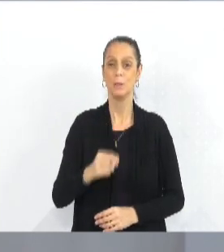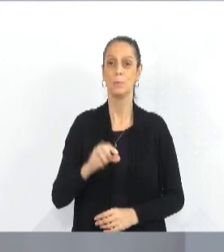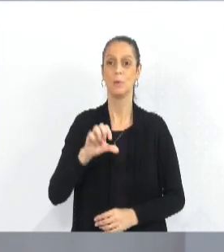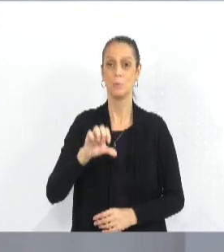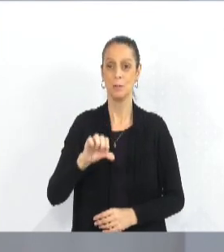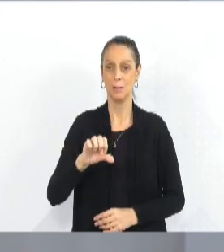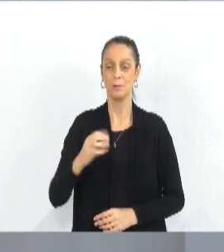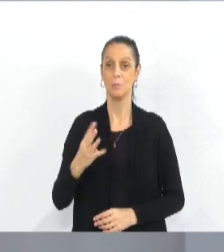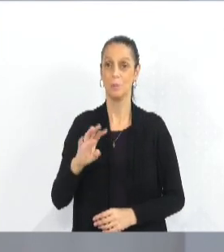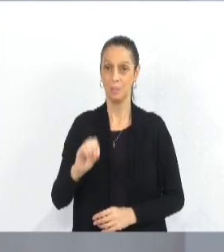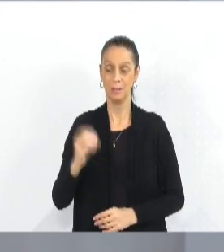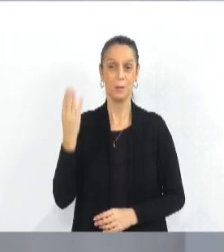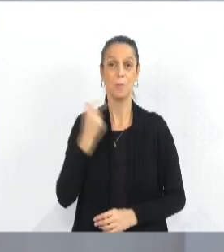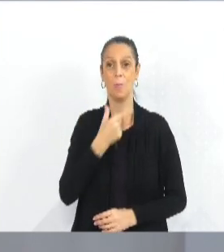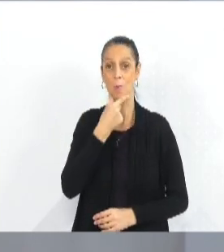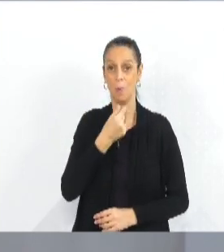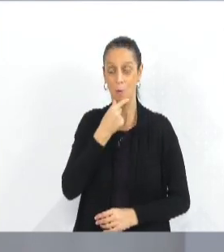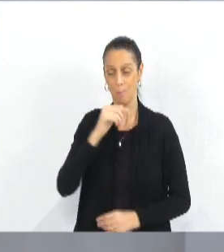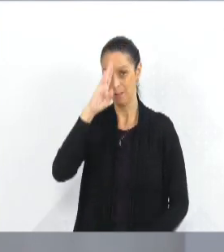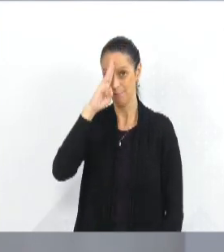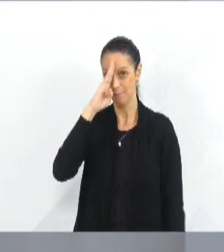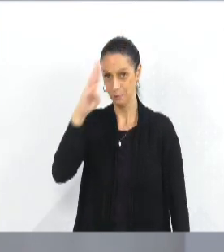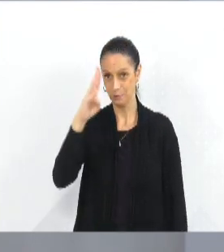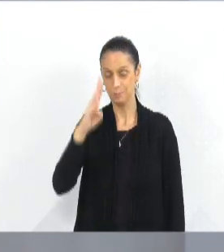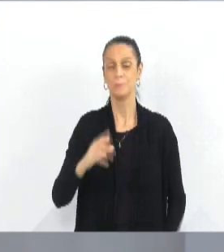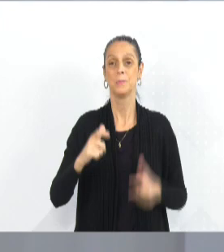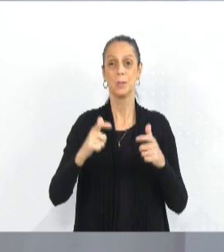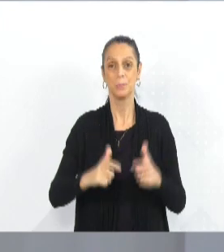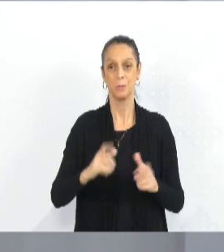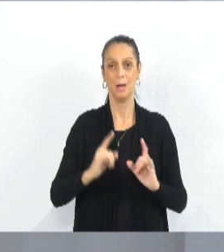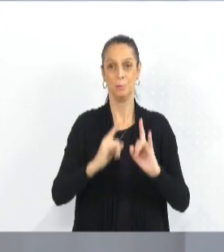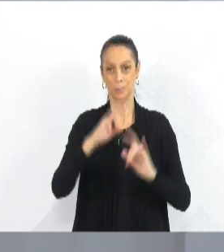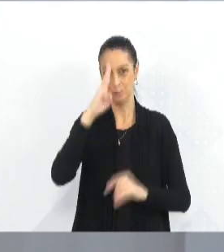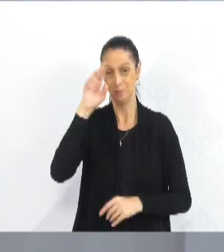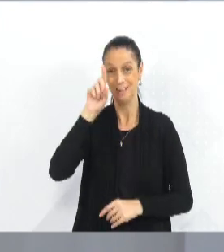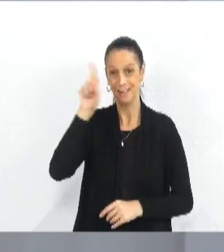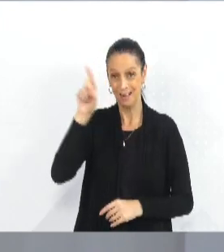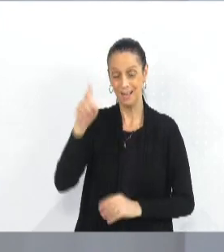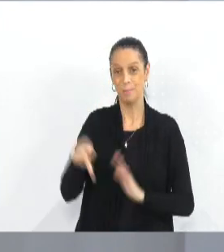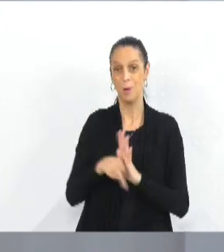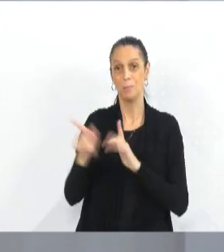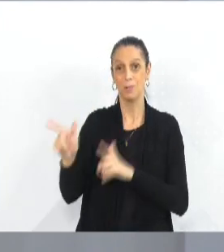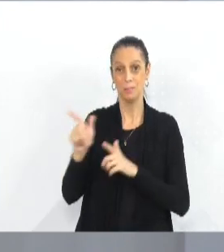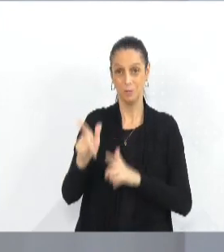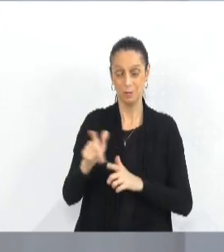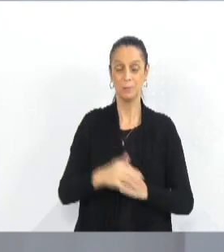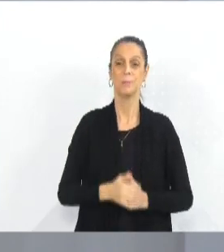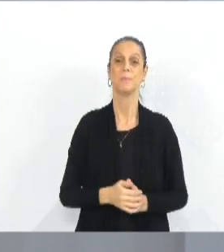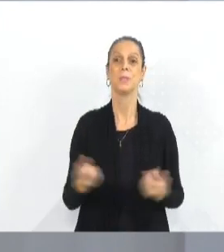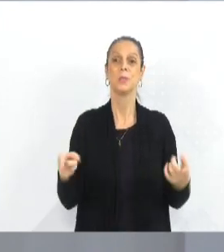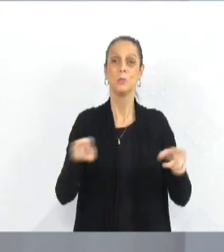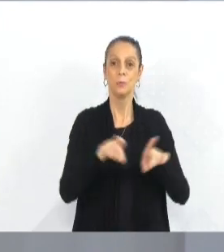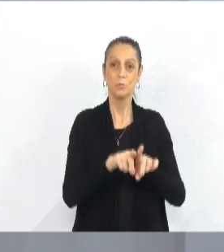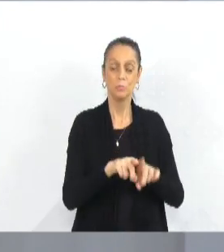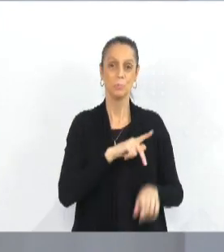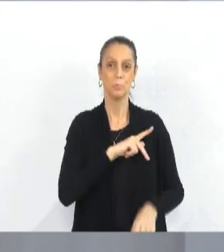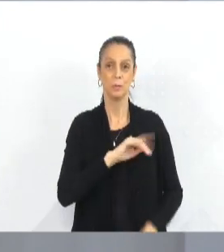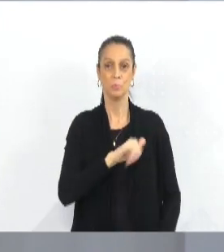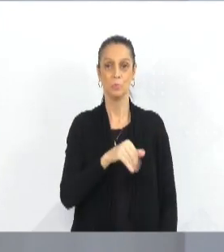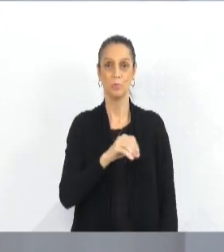Major Floriano de Lima Breiner, então comandante do 32º Batalhão de Caçadores, com o prefeito José Ferreira da